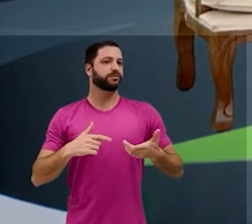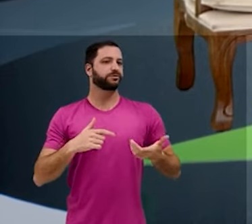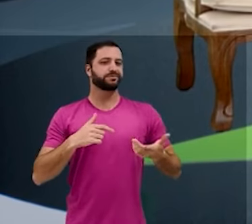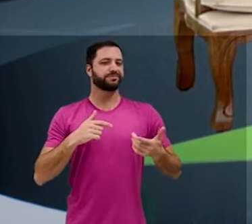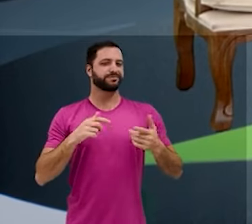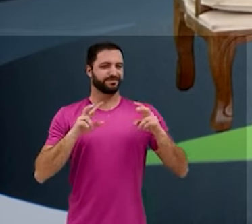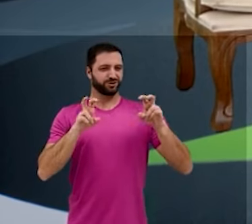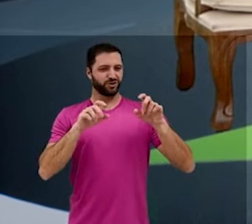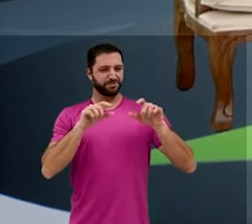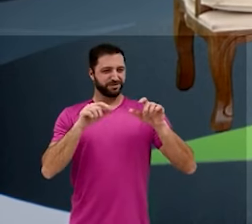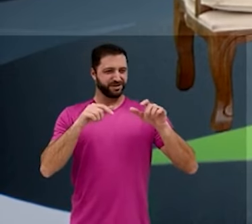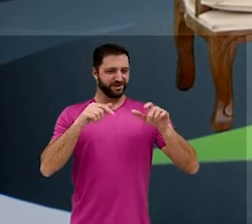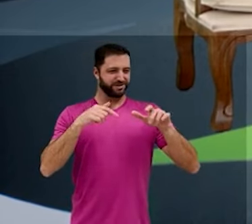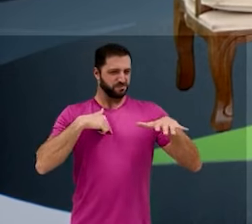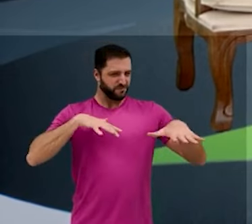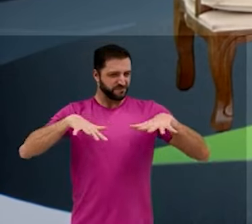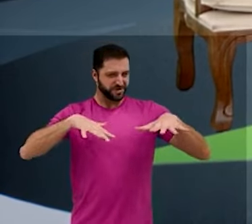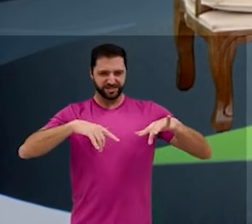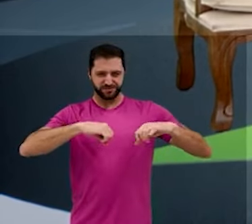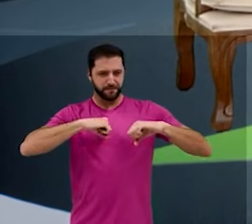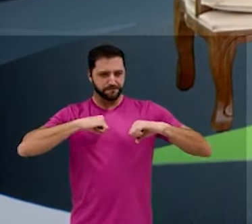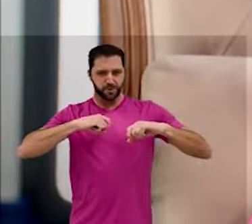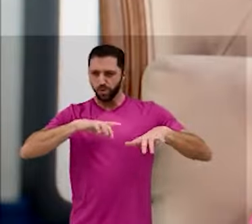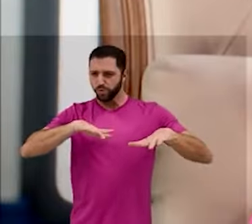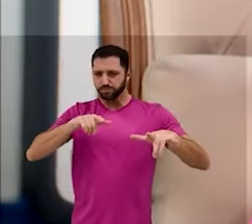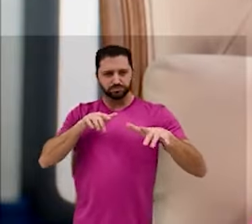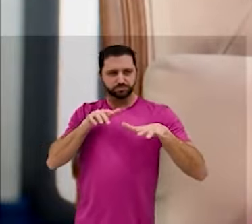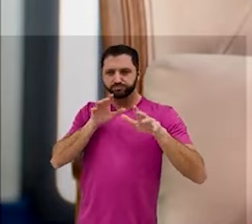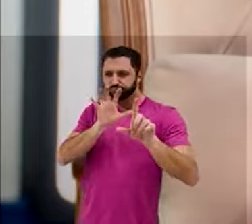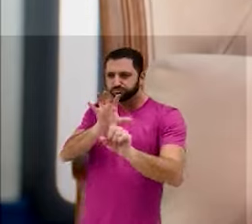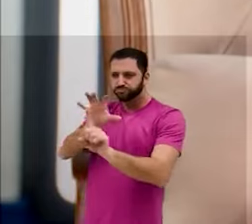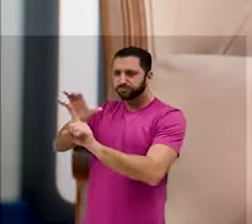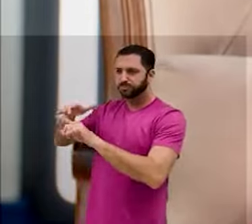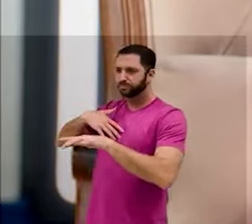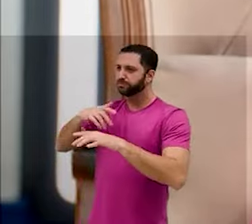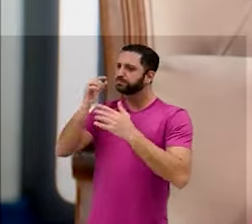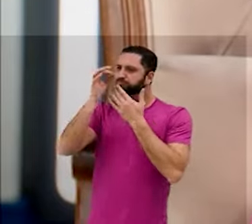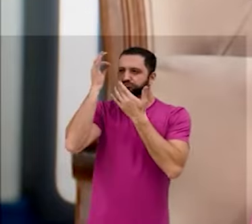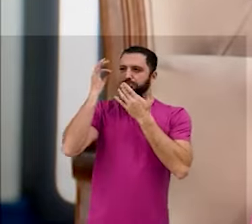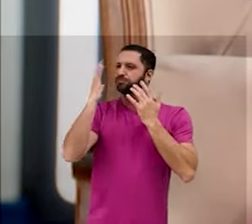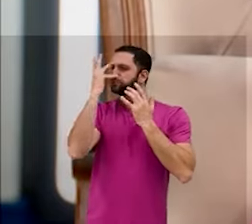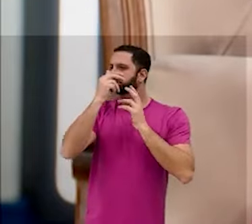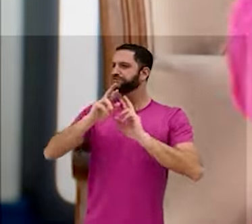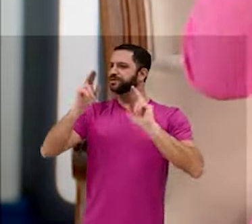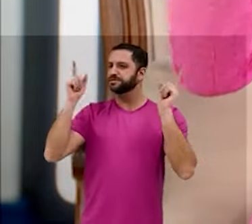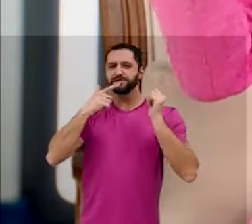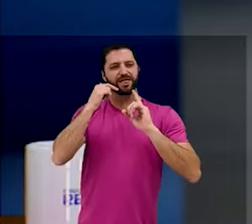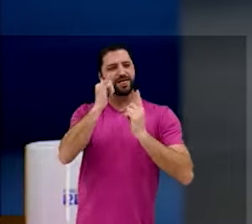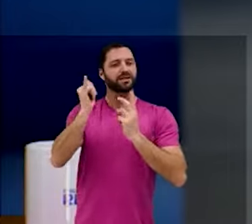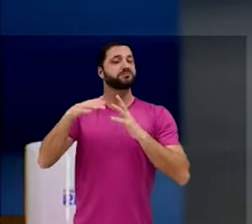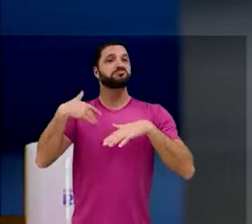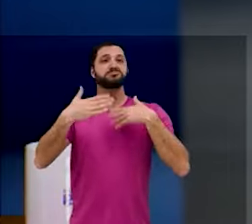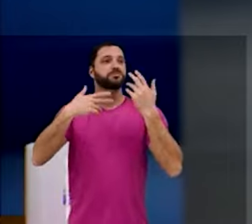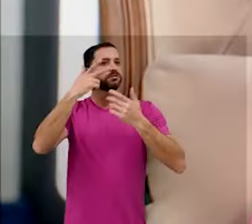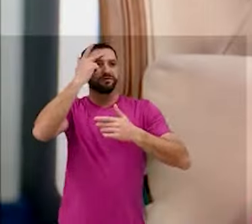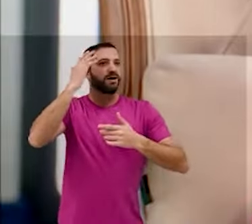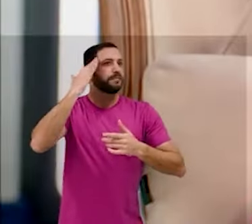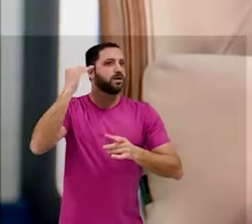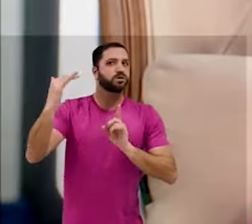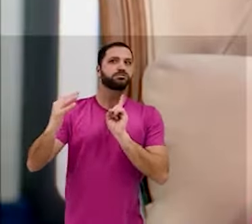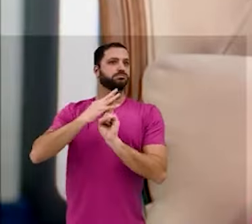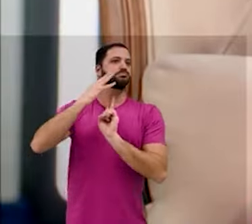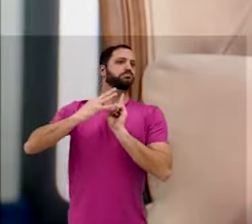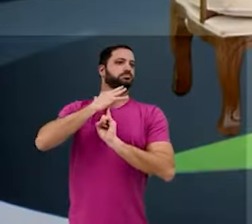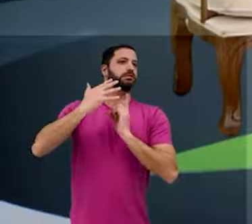e sobre o movimento Beleza Sem Padrão. E começou a pegar, todos os famosos queriam fazer, as mulheres, começou a viralizar, lista de